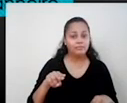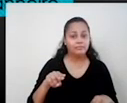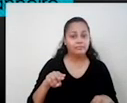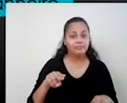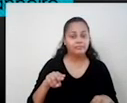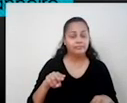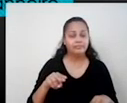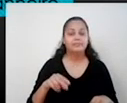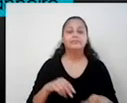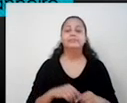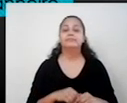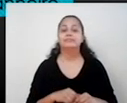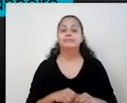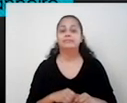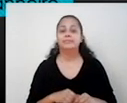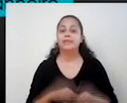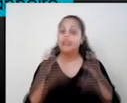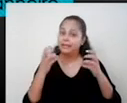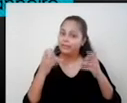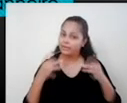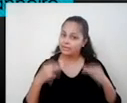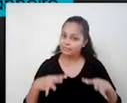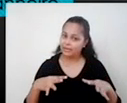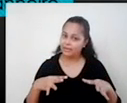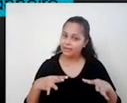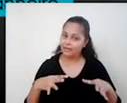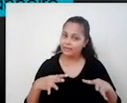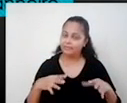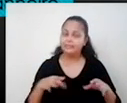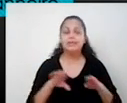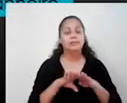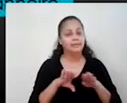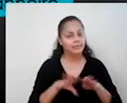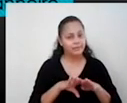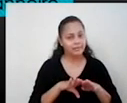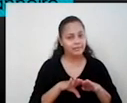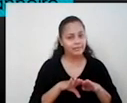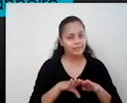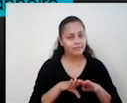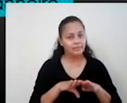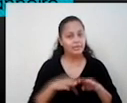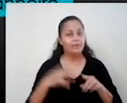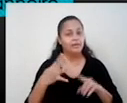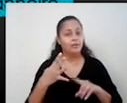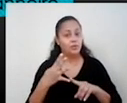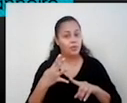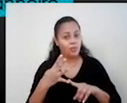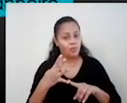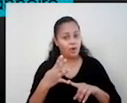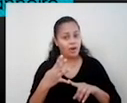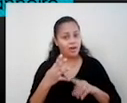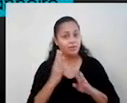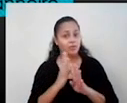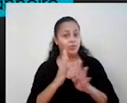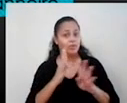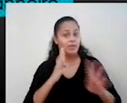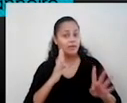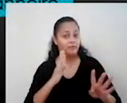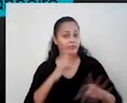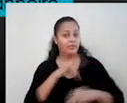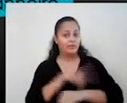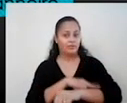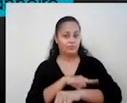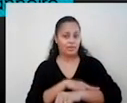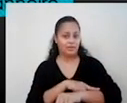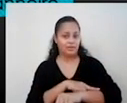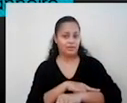É o príncipe Harold. E aí e vai dar mais uma explicação sobre ele, que é o quarto na fila do banheiro, tá? Então